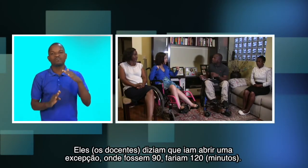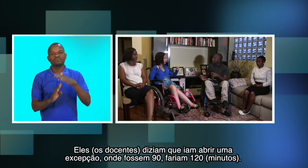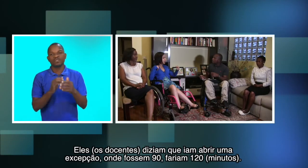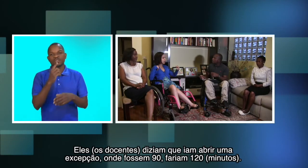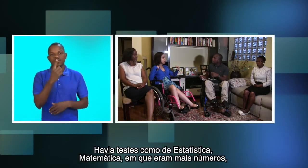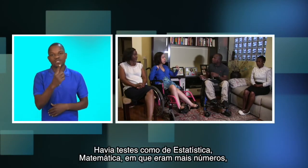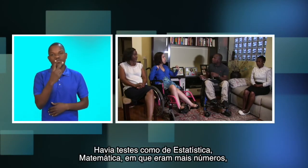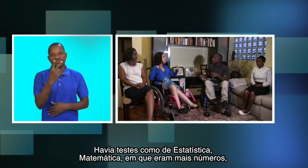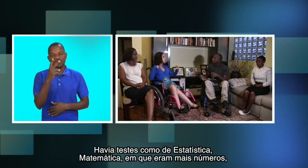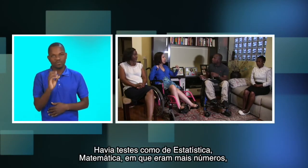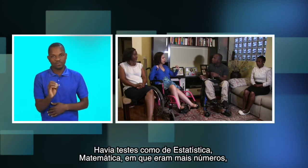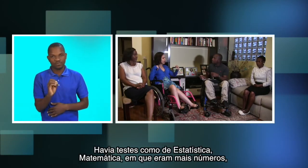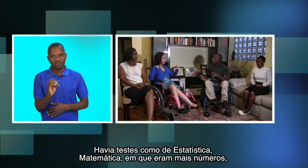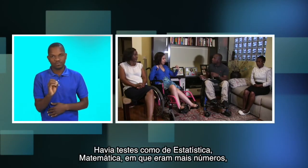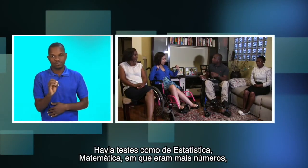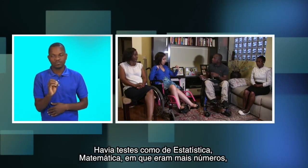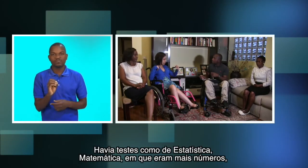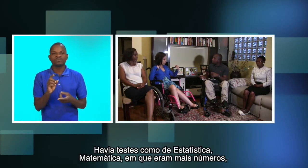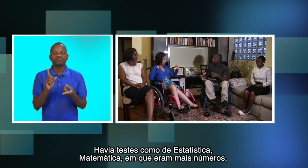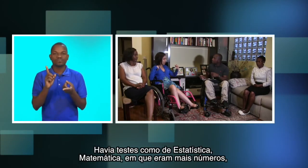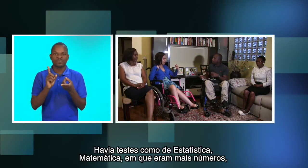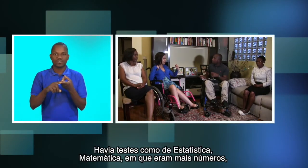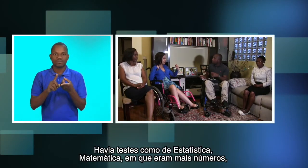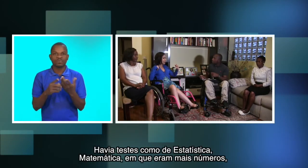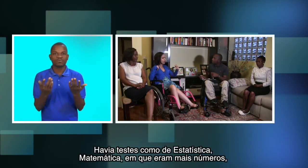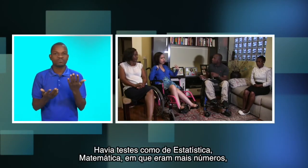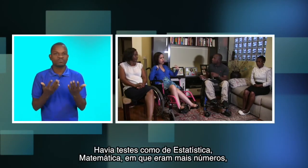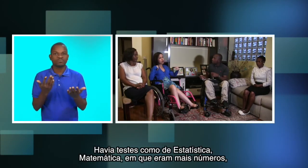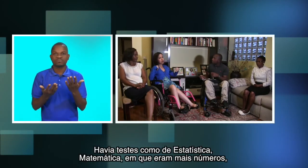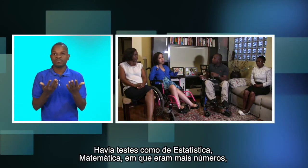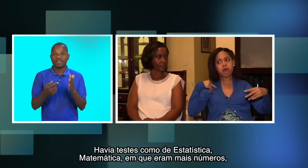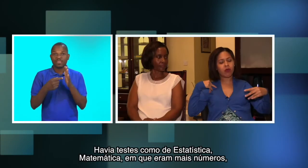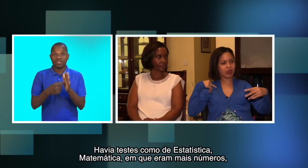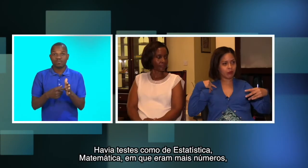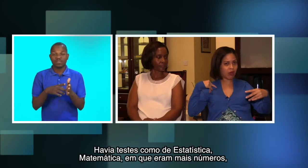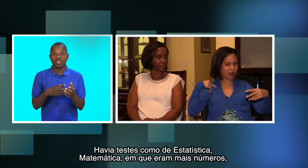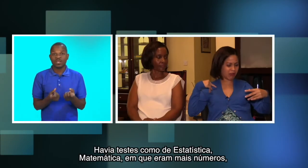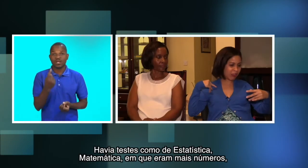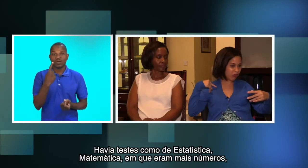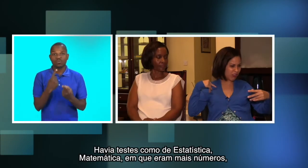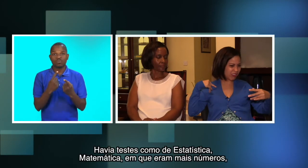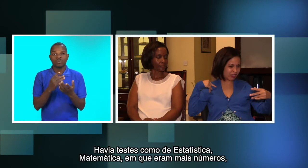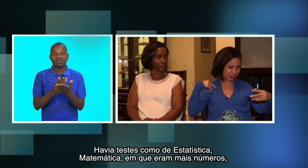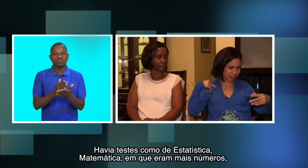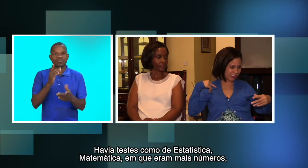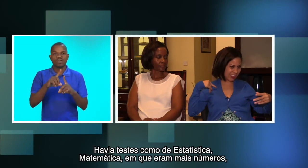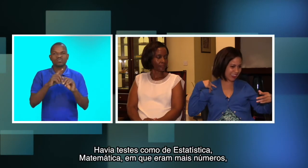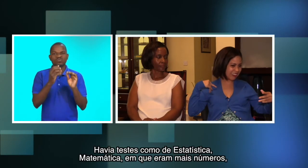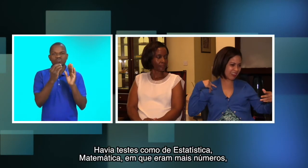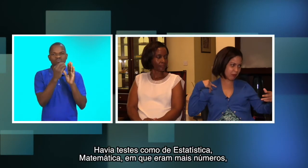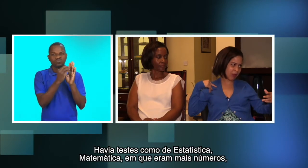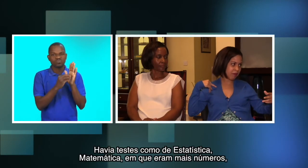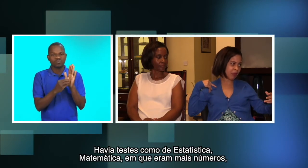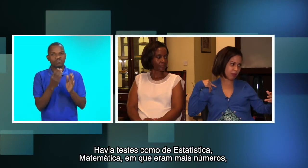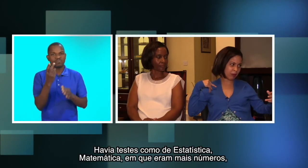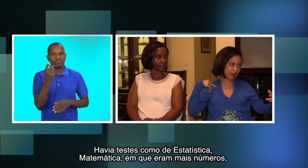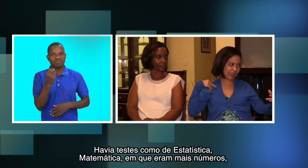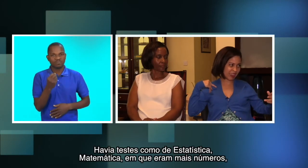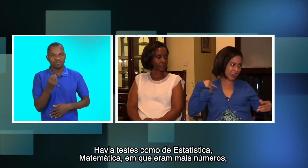e muitas vezes se eles, por exemplo, havia testes de estatística